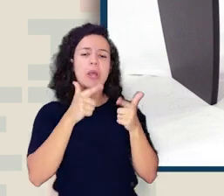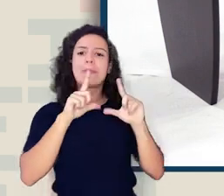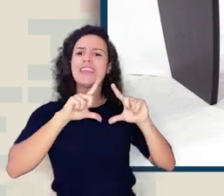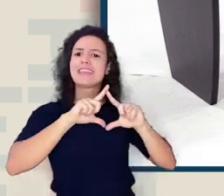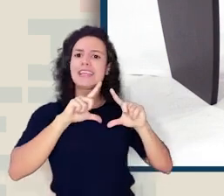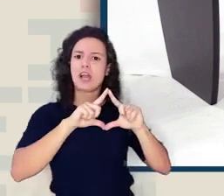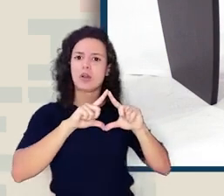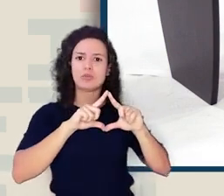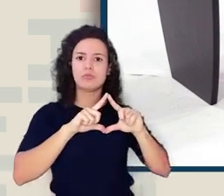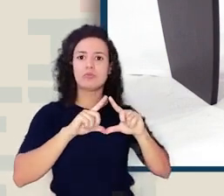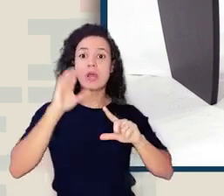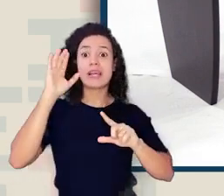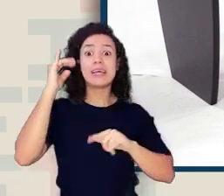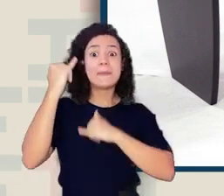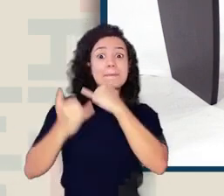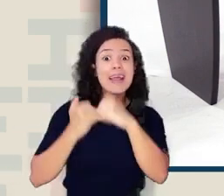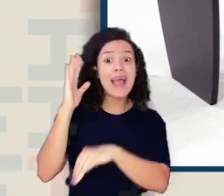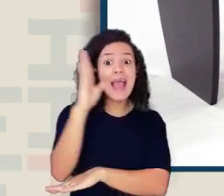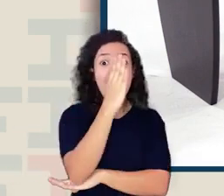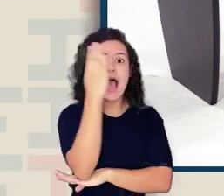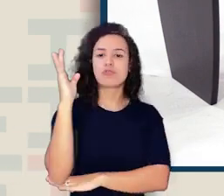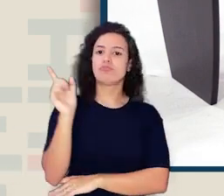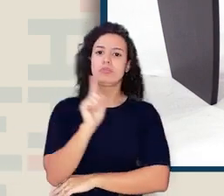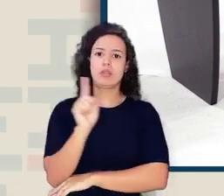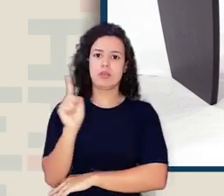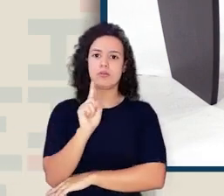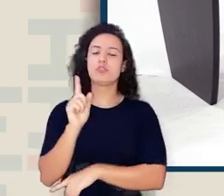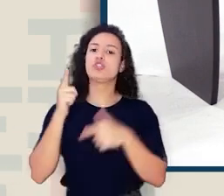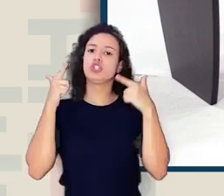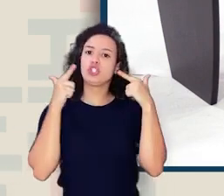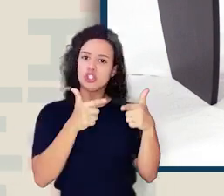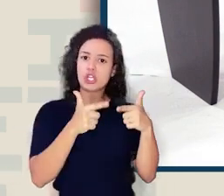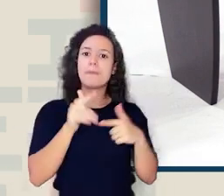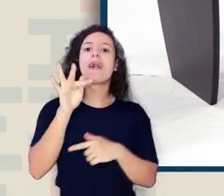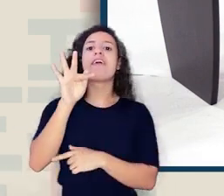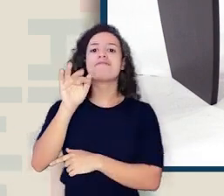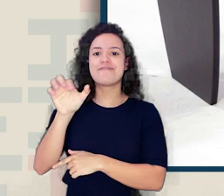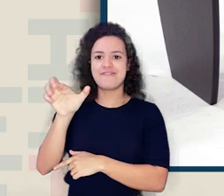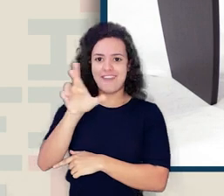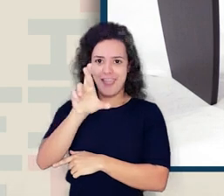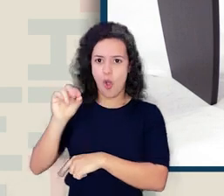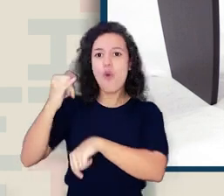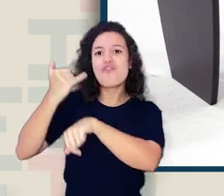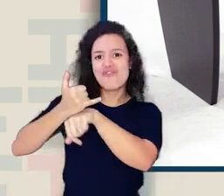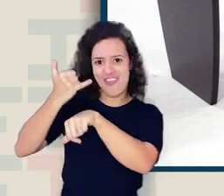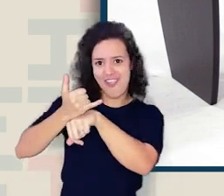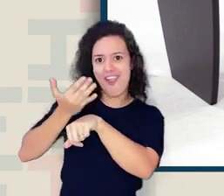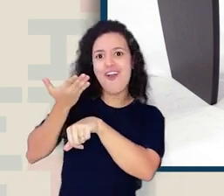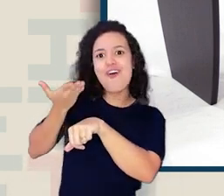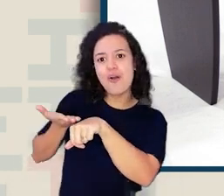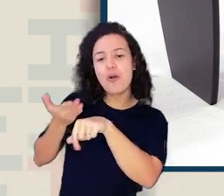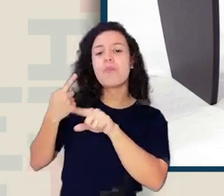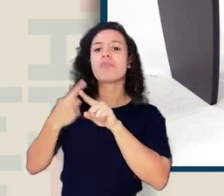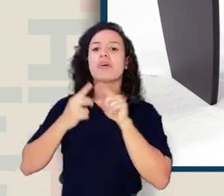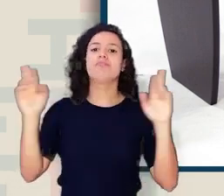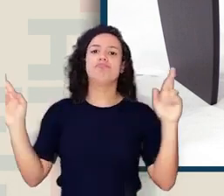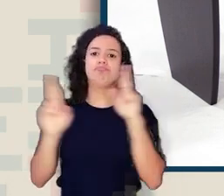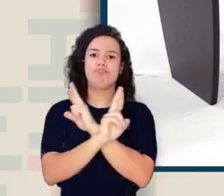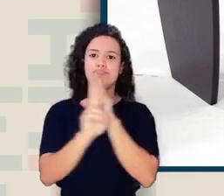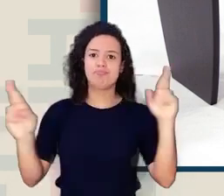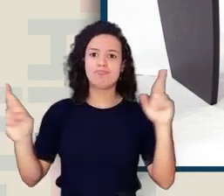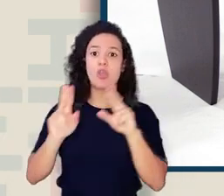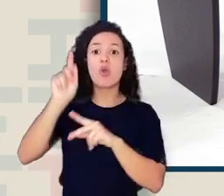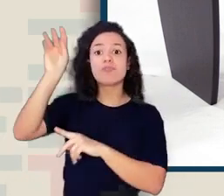vai chamar de triângulo quando a gente está fazendo a brincadeira do maracatu. A gente está chamando de ferro, porque tem essa